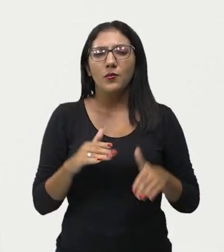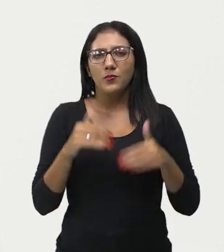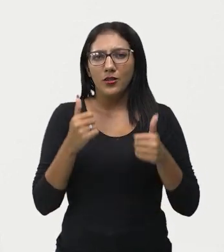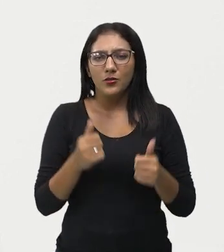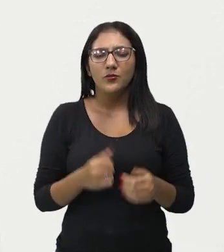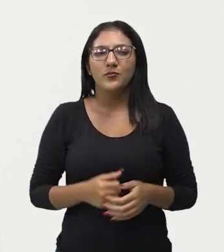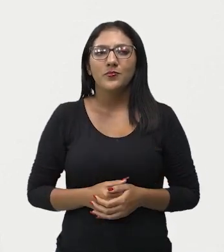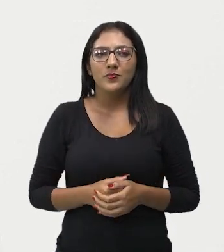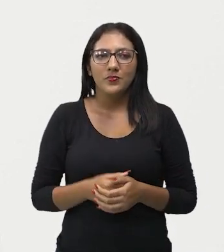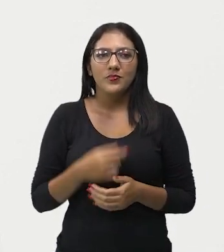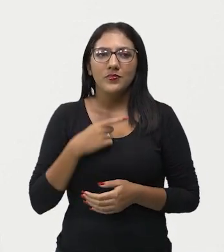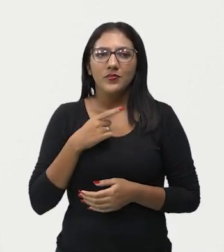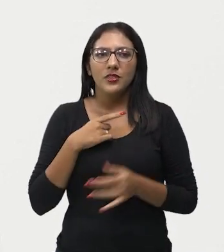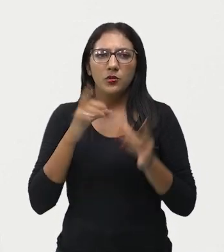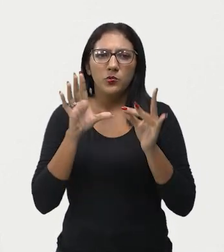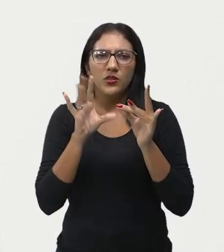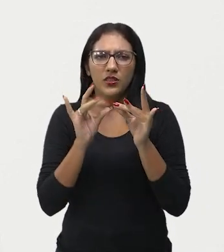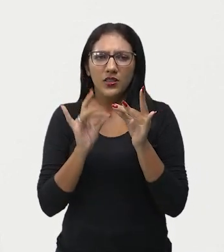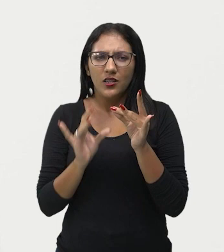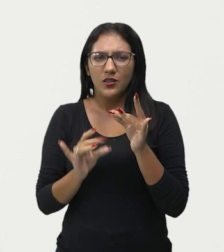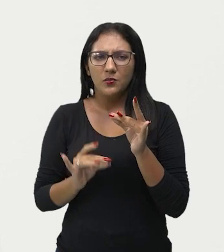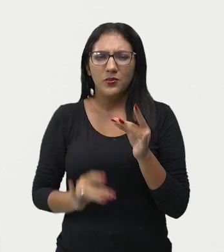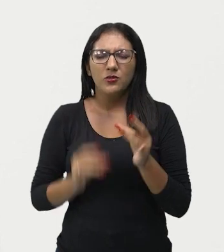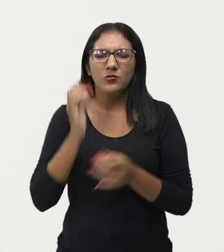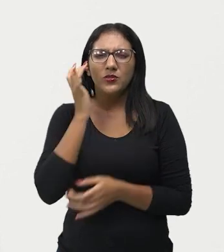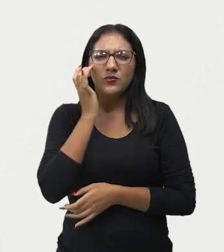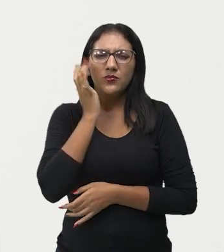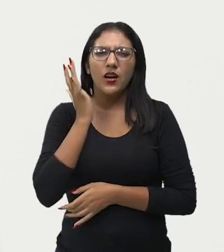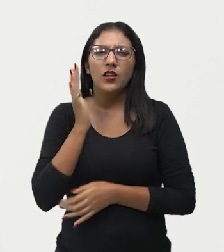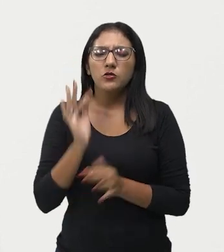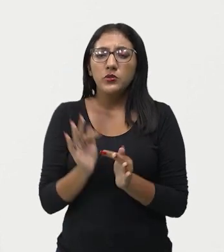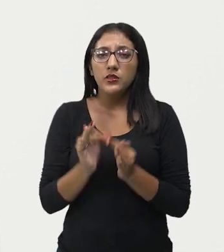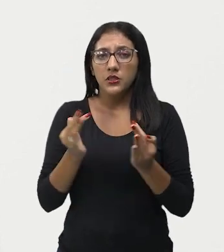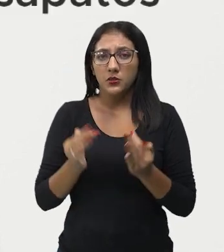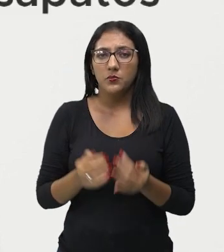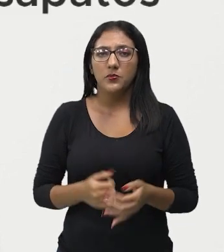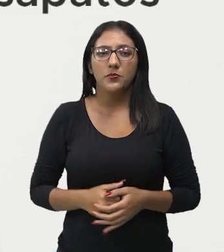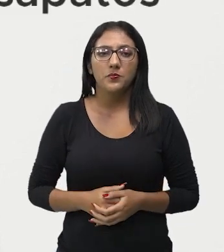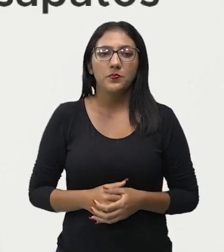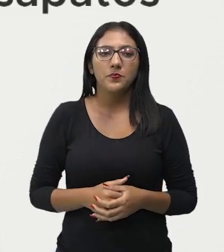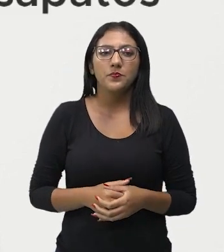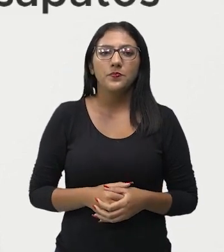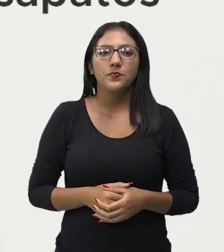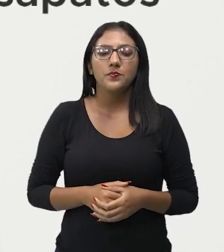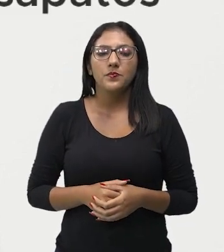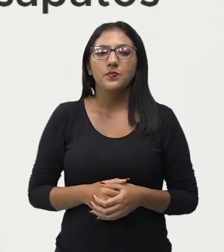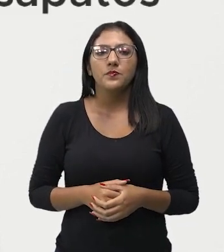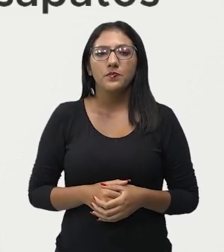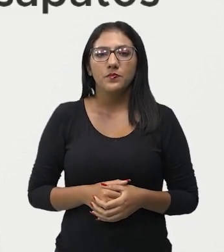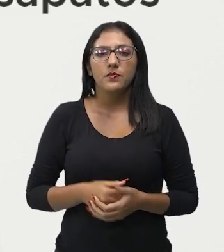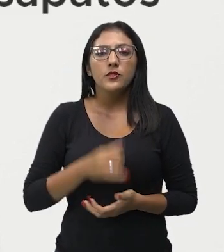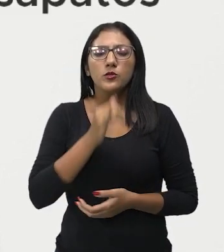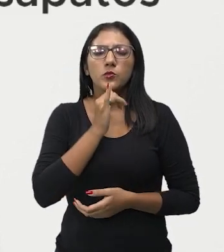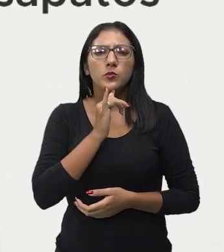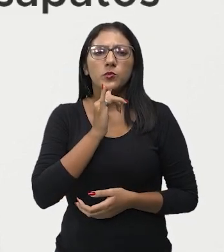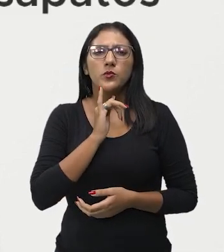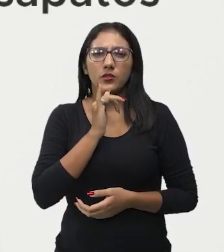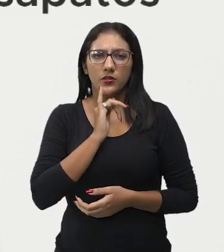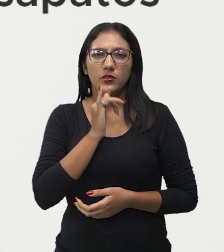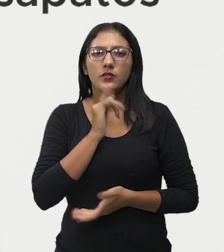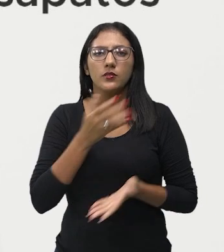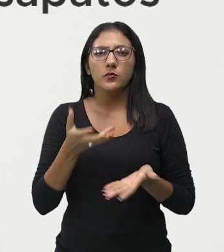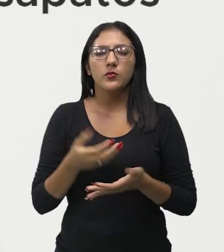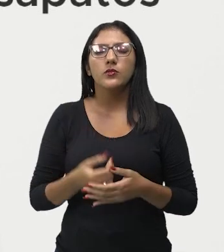mais concisa, mais simples para a gente perceber, tá bom? Observe que nós temos outro